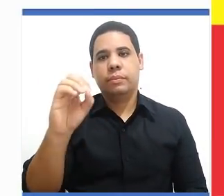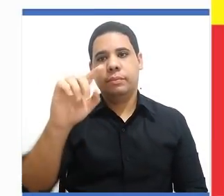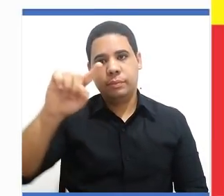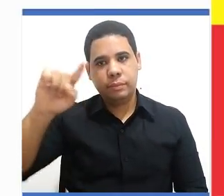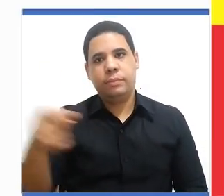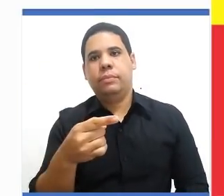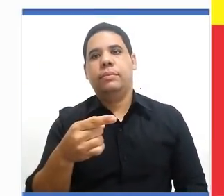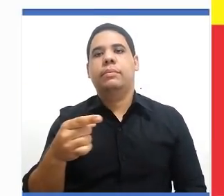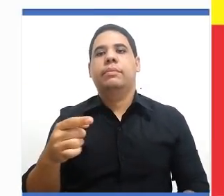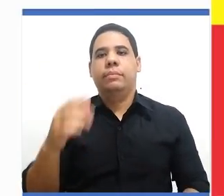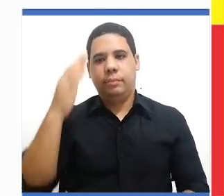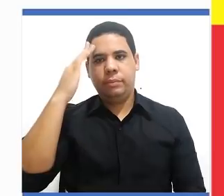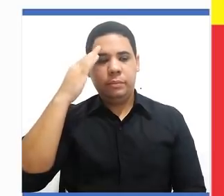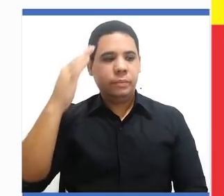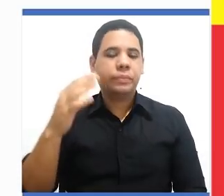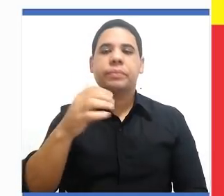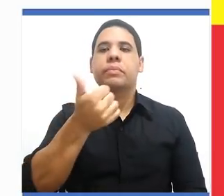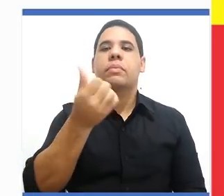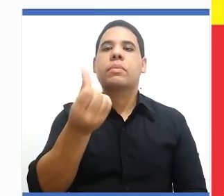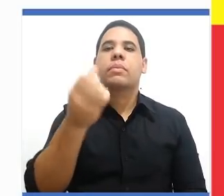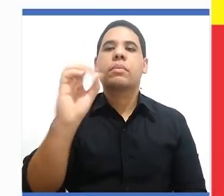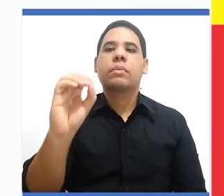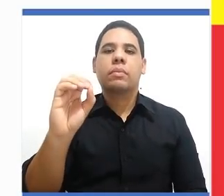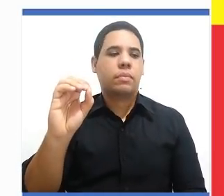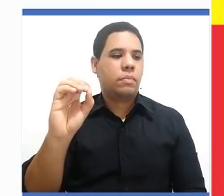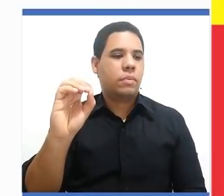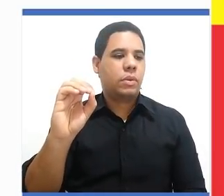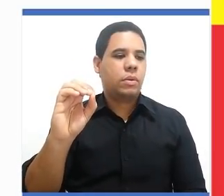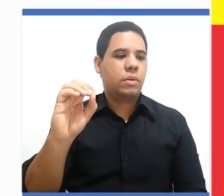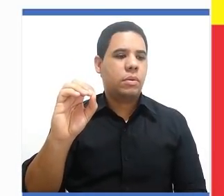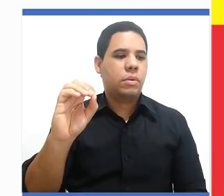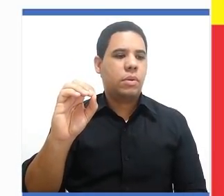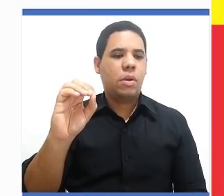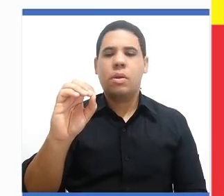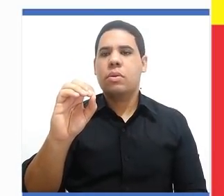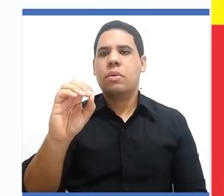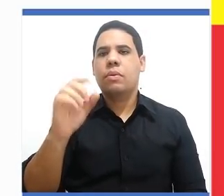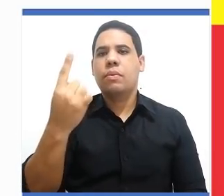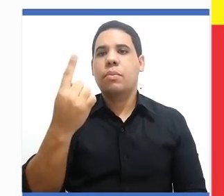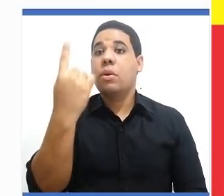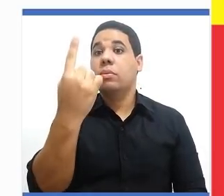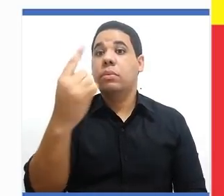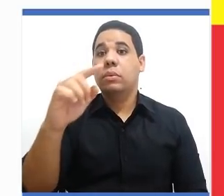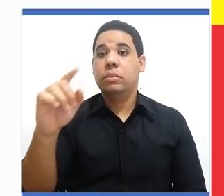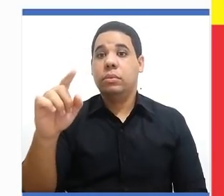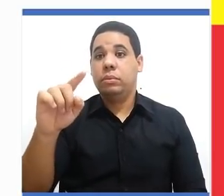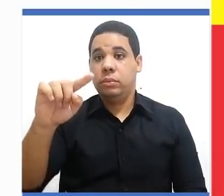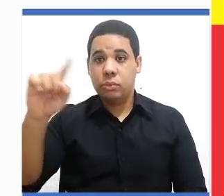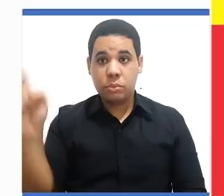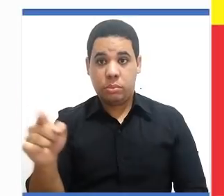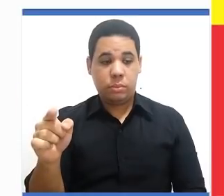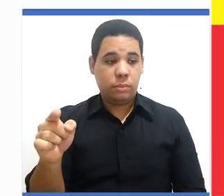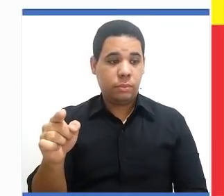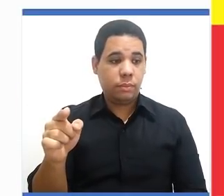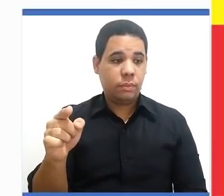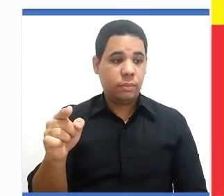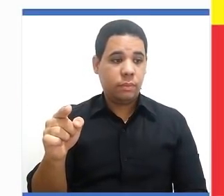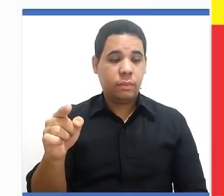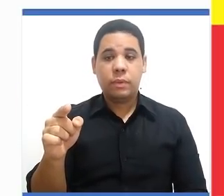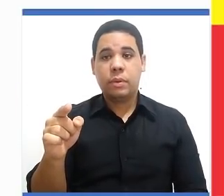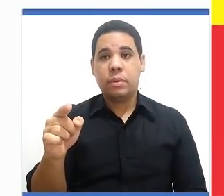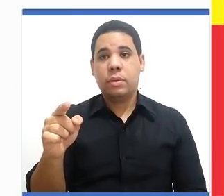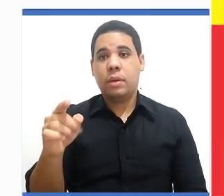a vírgula. Então, veja, do 160, eu vou pular uma casa. Pulei uma, então a vírgula sai